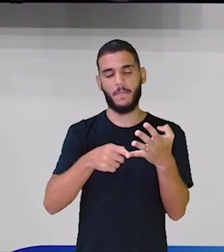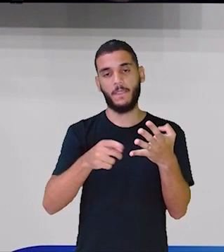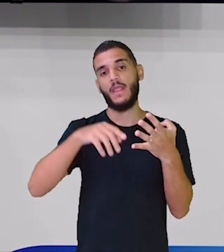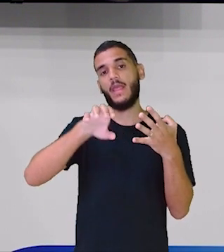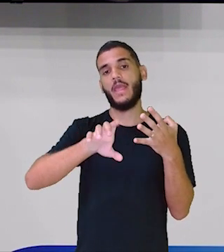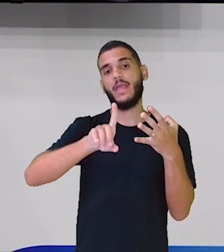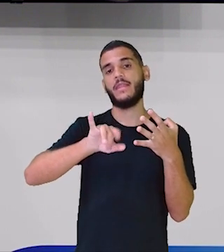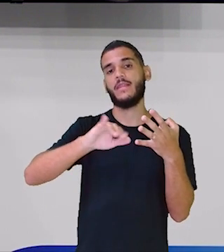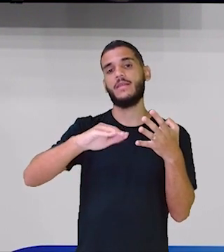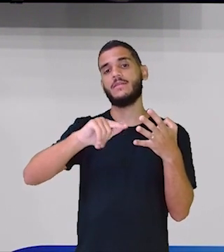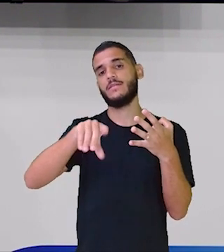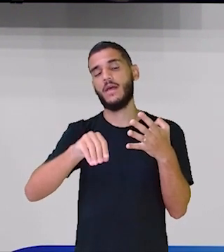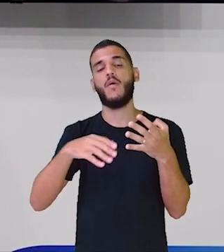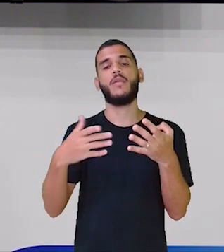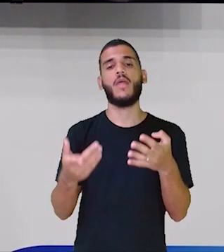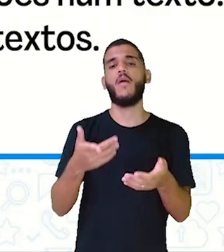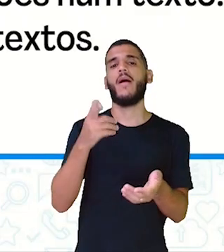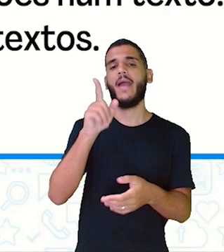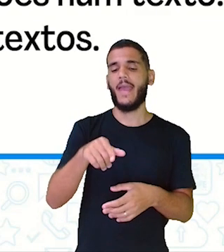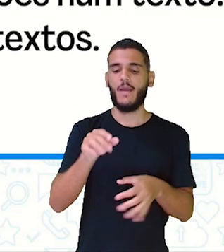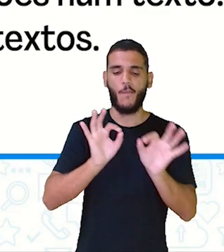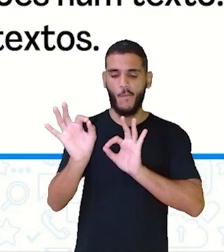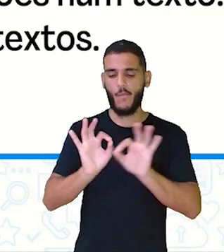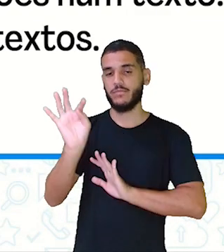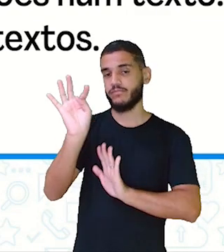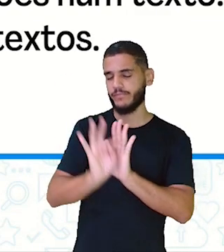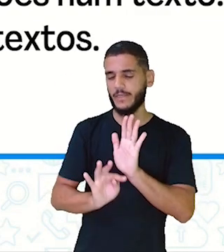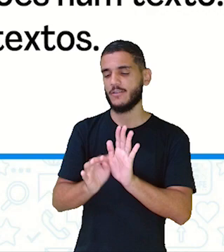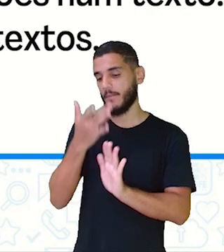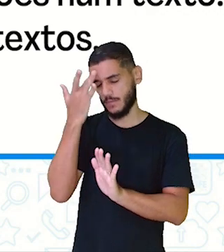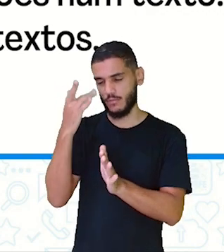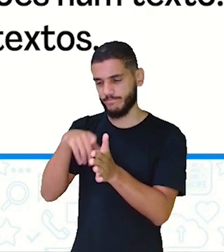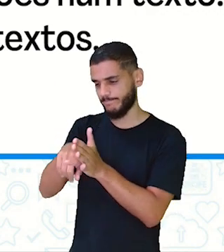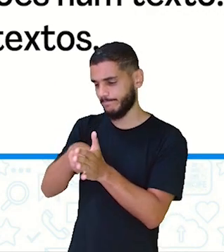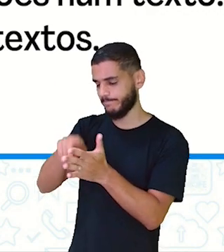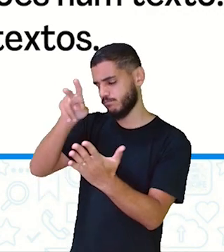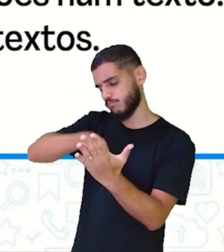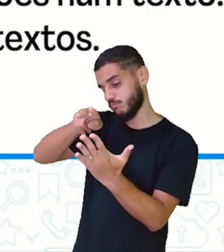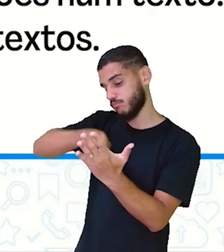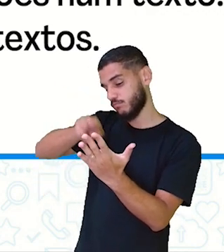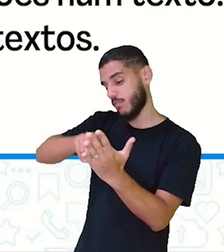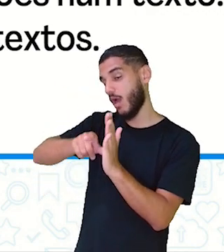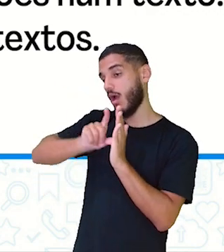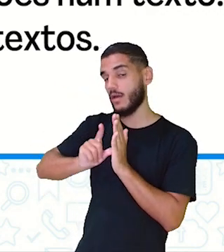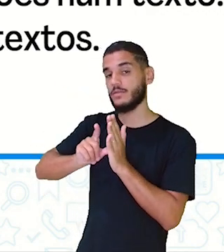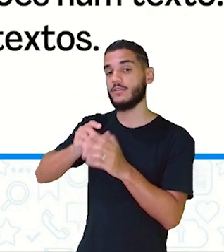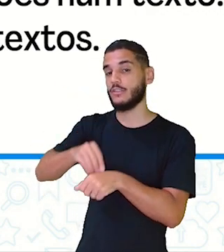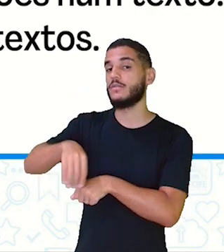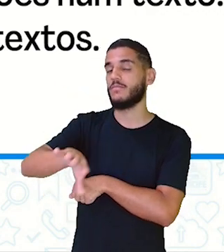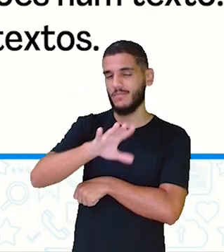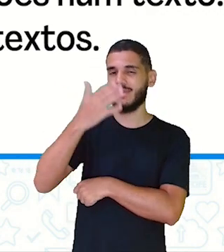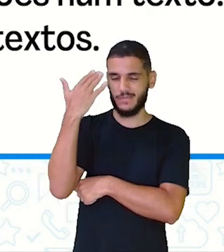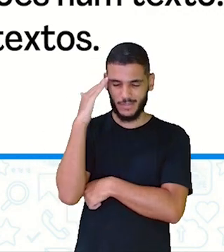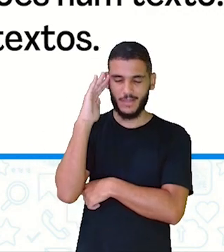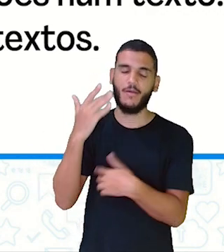edição, correção e revisão dos textos, muito importante. Você acha que o texto jornalístico ali, ele não